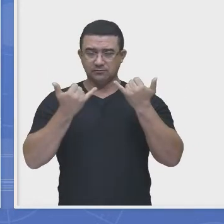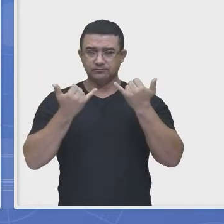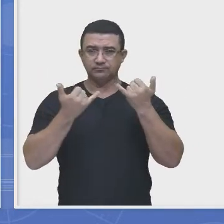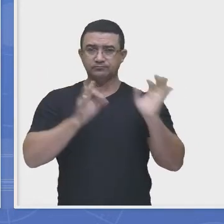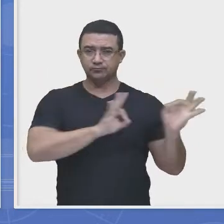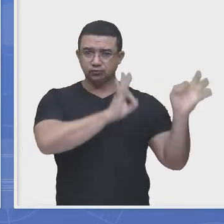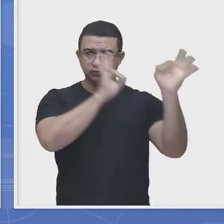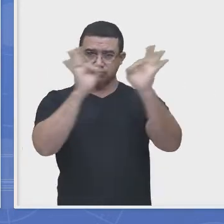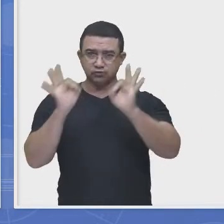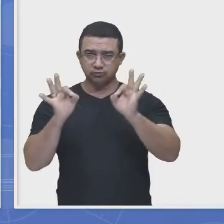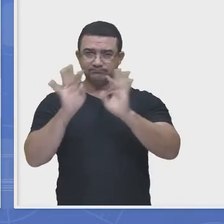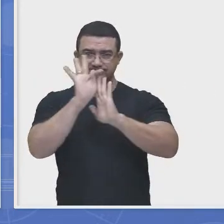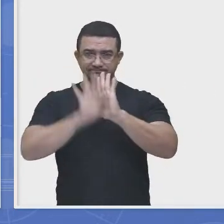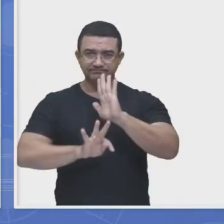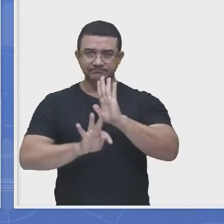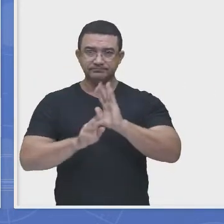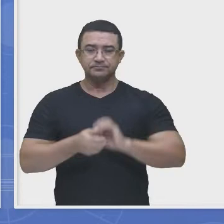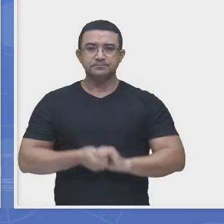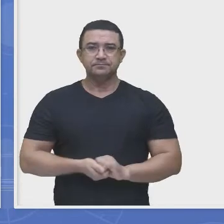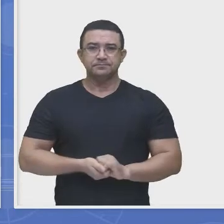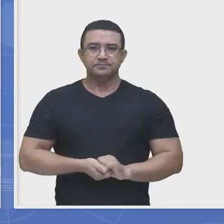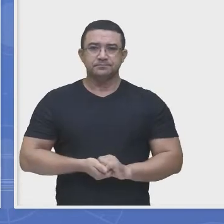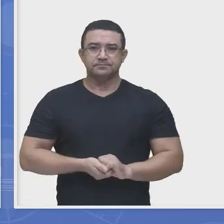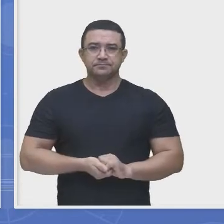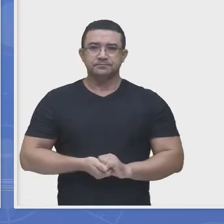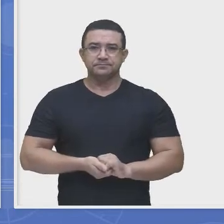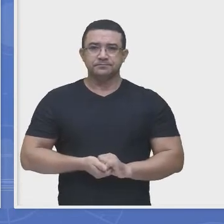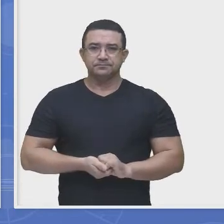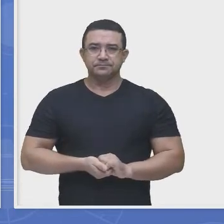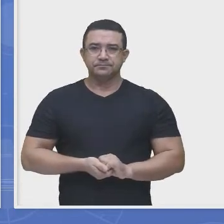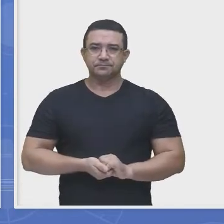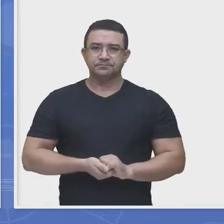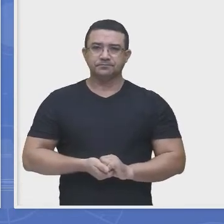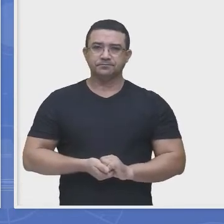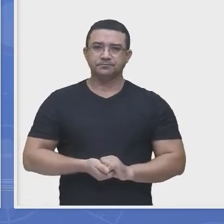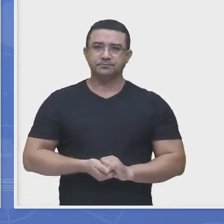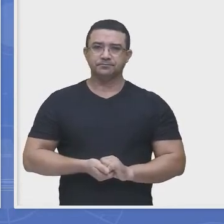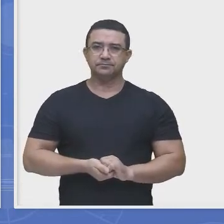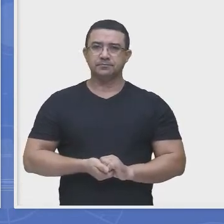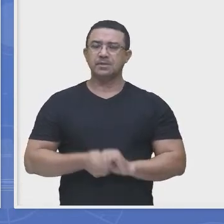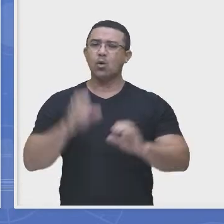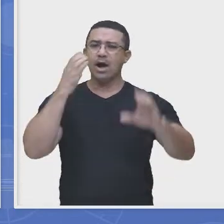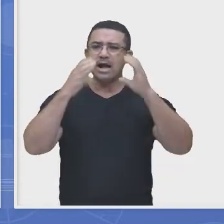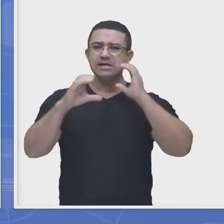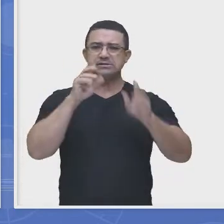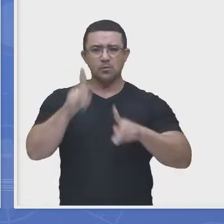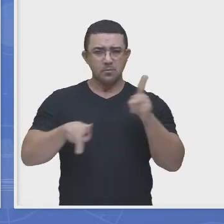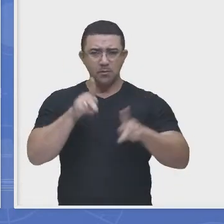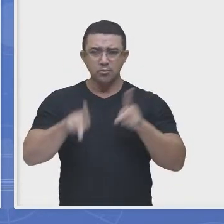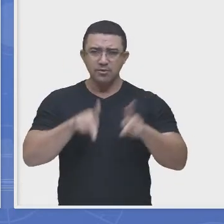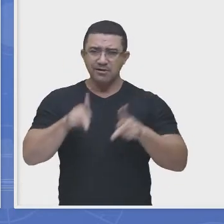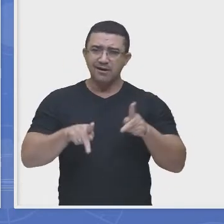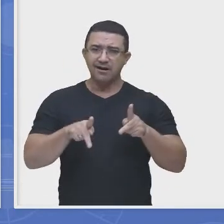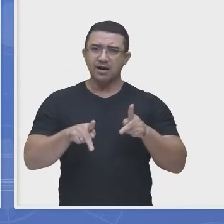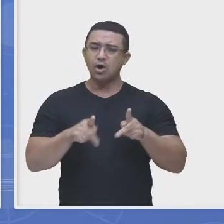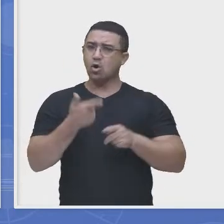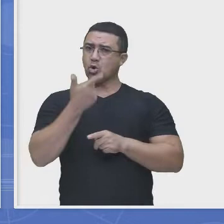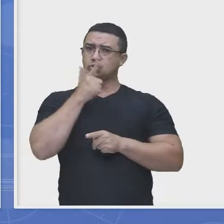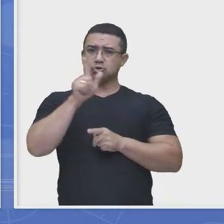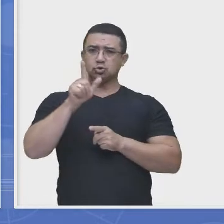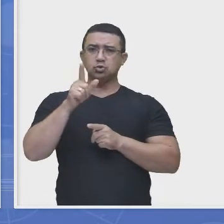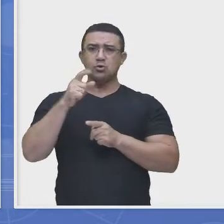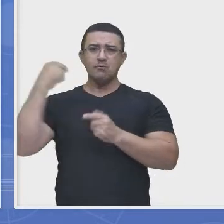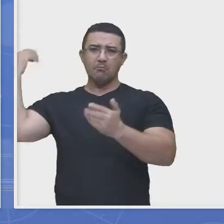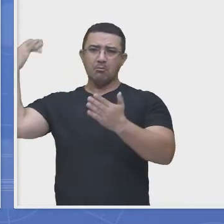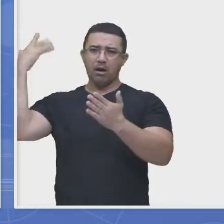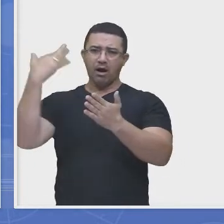ao texto rapidinho, para que a gente possa observar. Olha só, canção popular. A canção popular alcançou nos últimos anos no